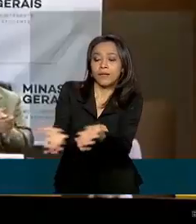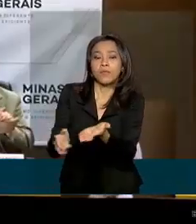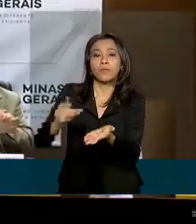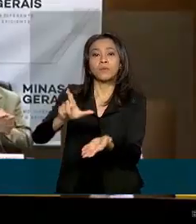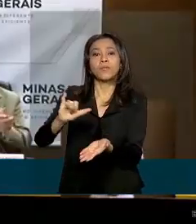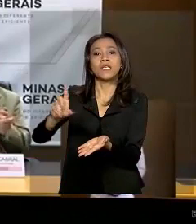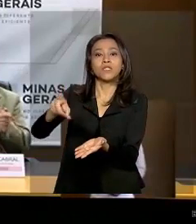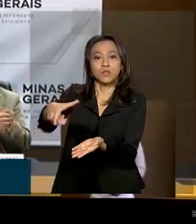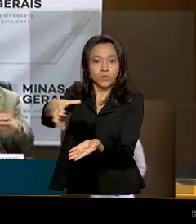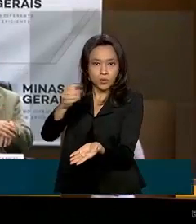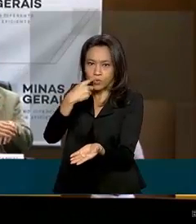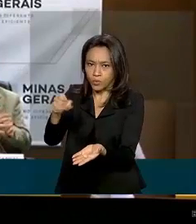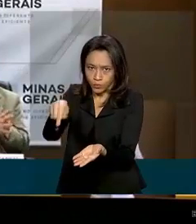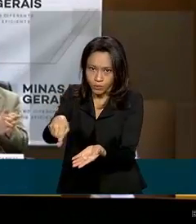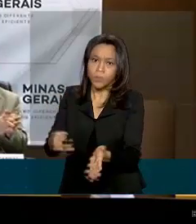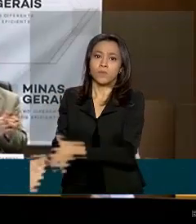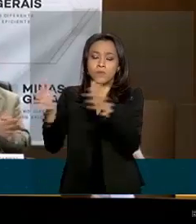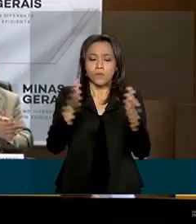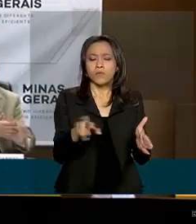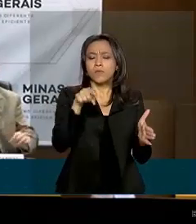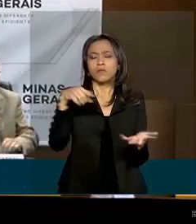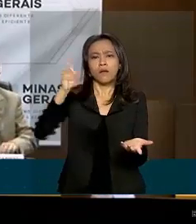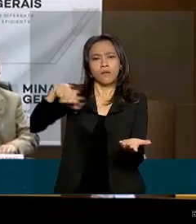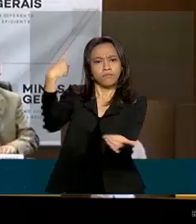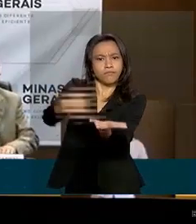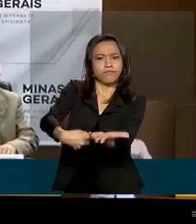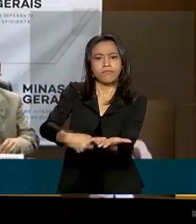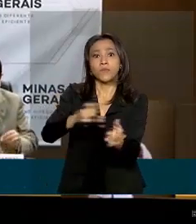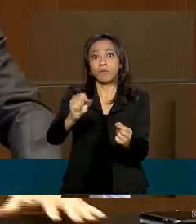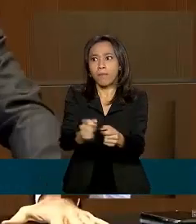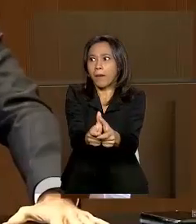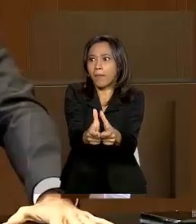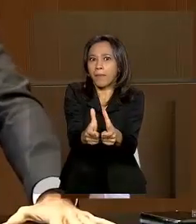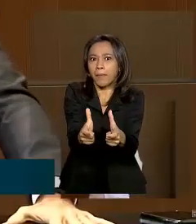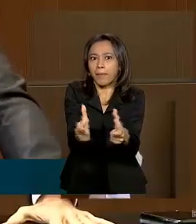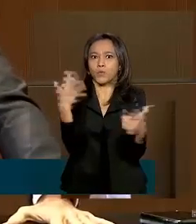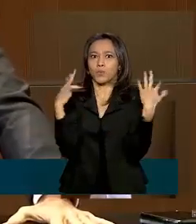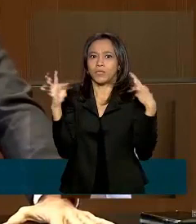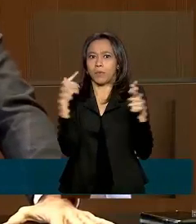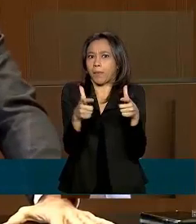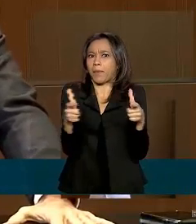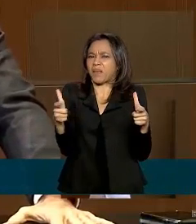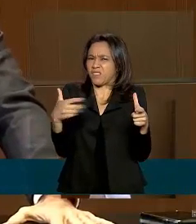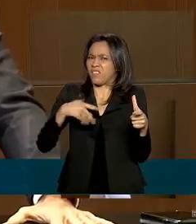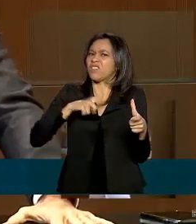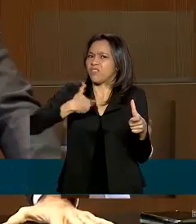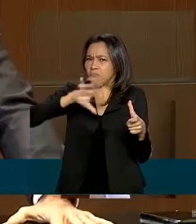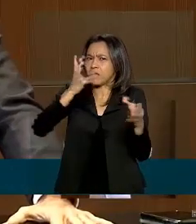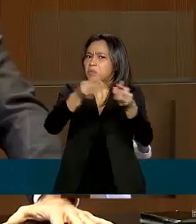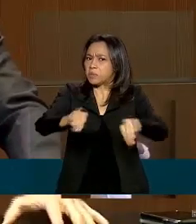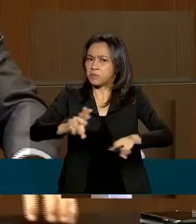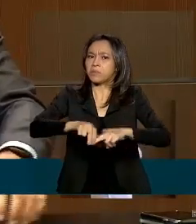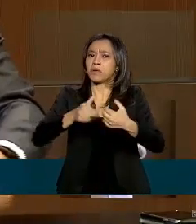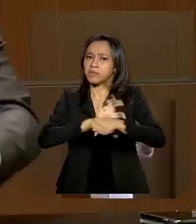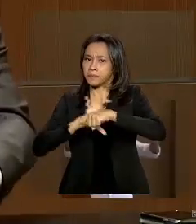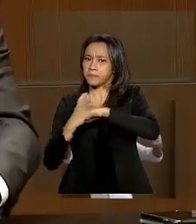A medida, segundo o governo, é uma aposta no crescimento do turismo, um dos setores mais afetados pela pandemia.